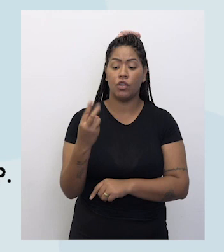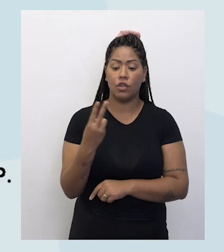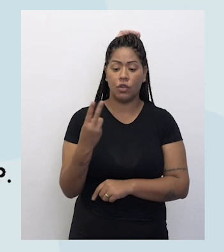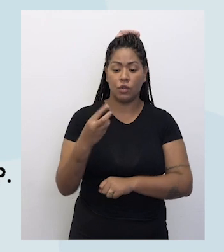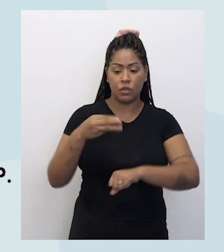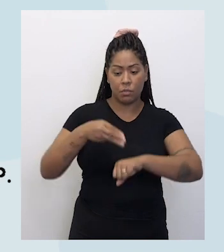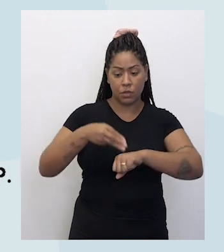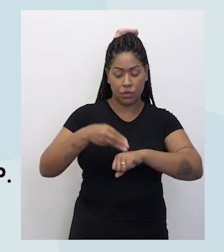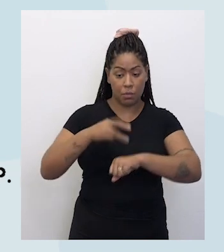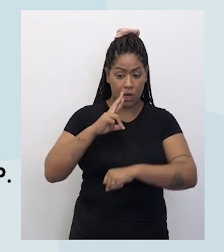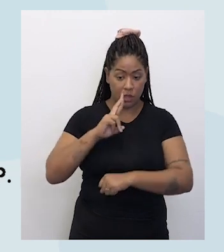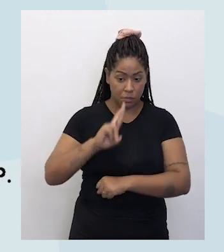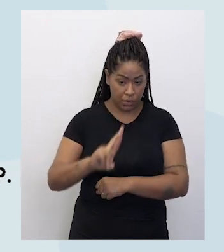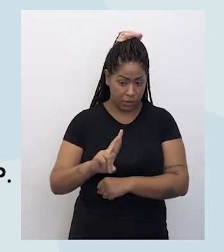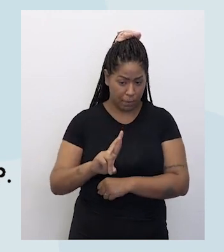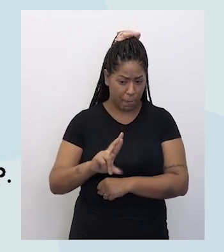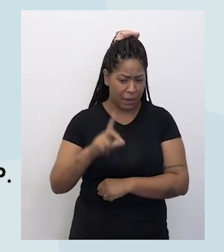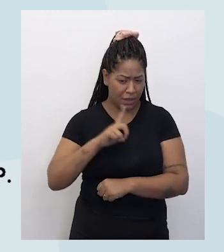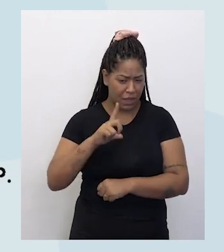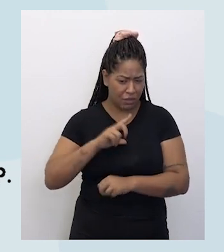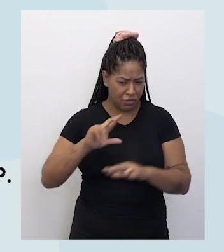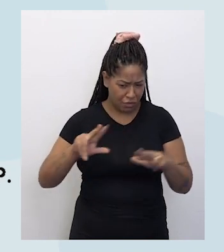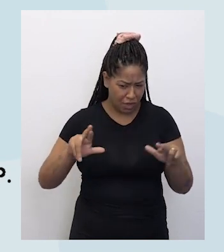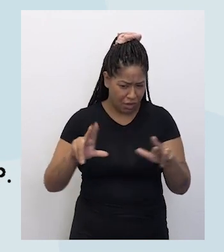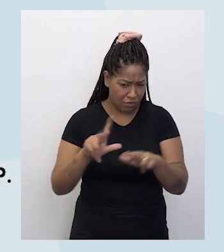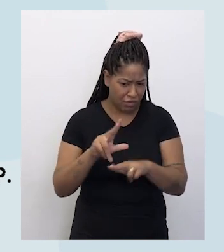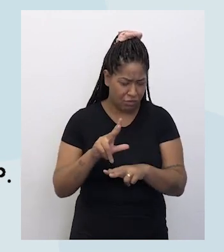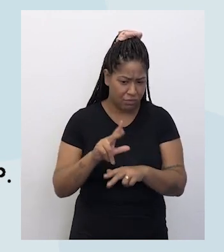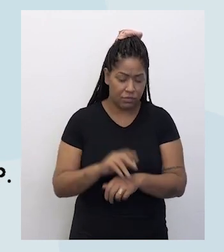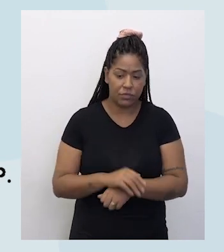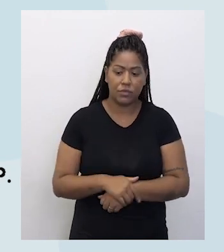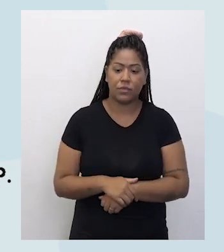sabem a diferença, se existe diferença ou não.